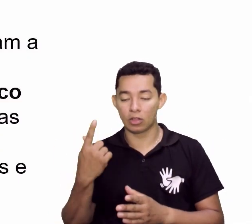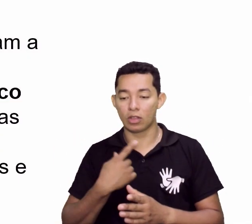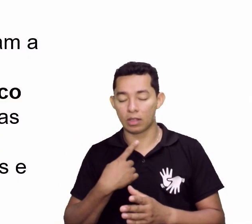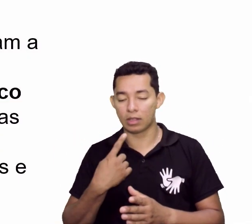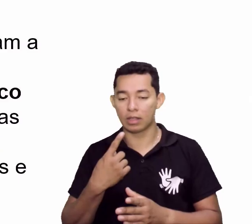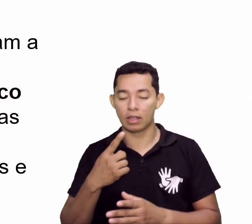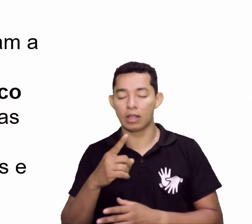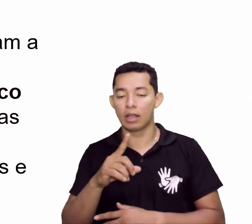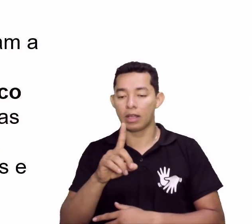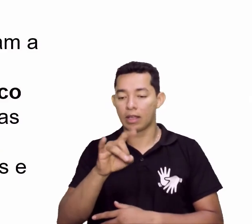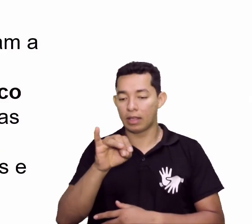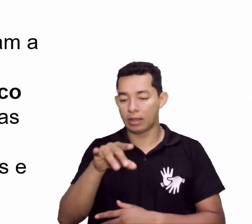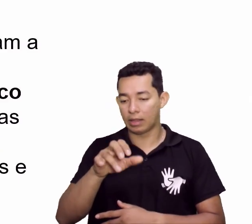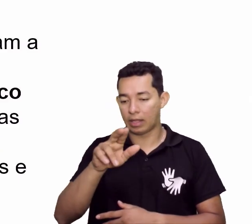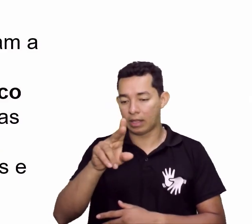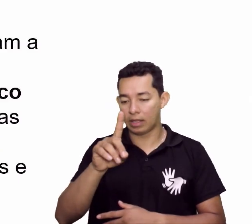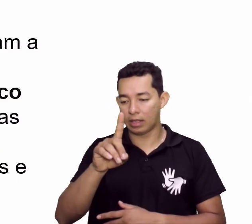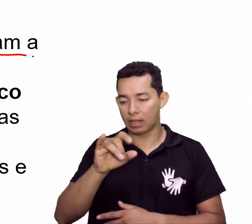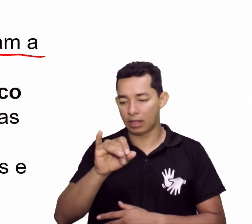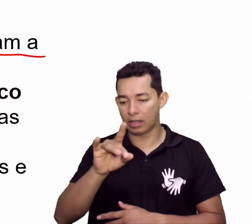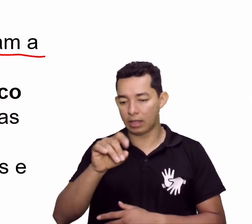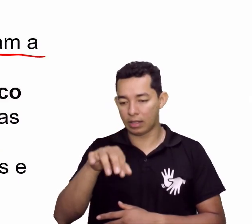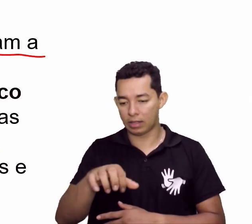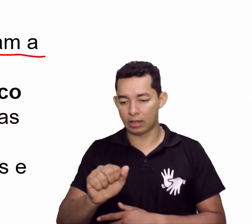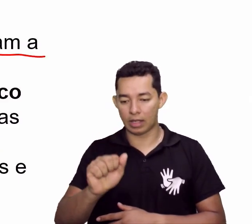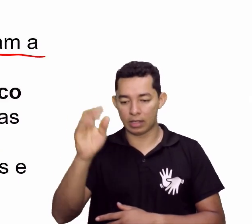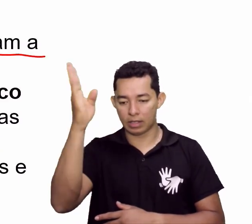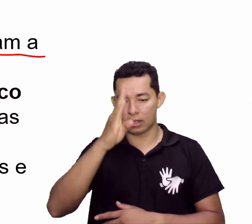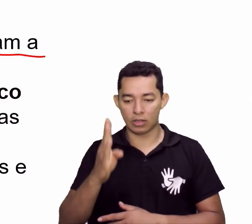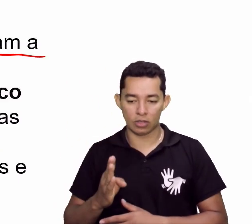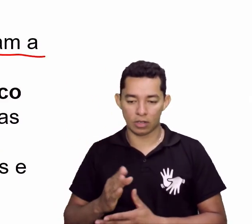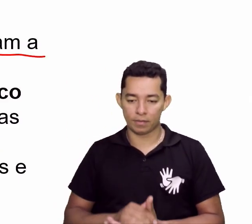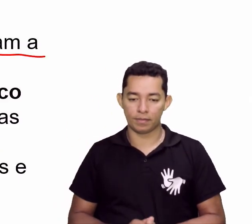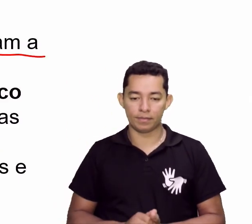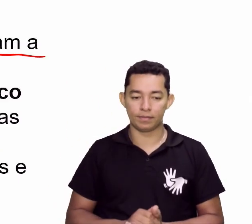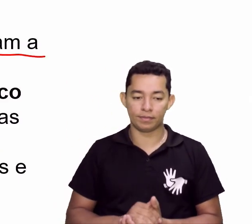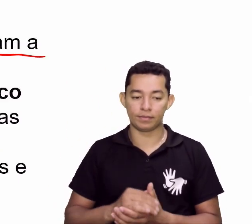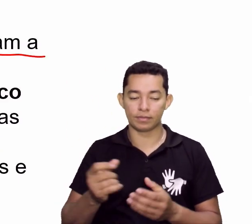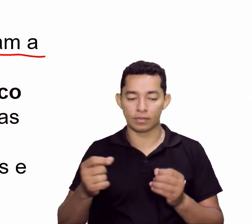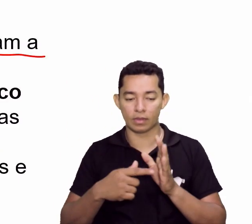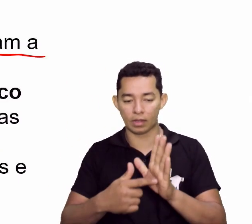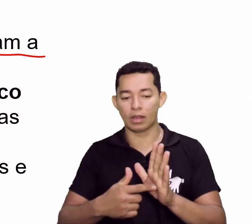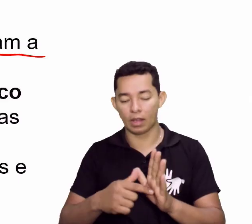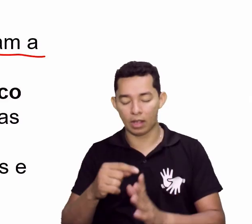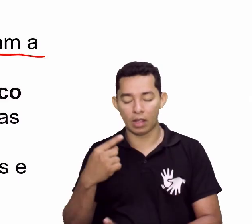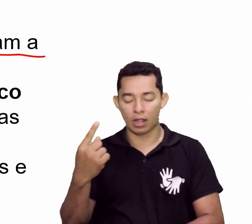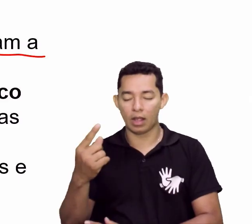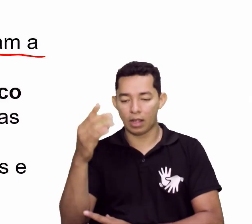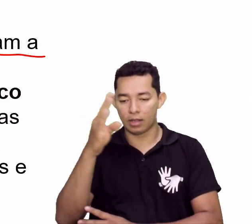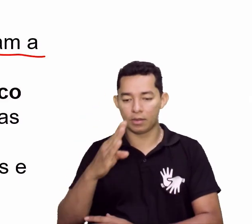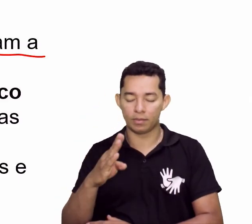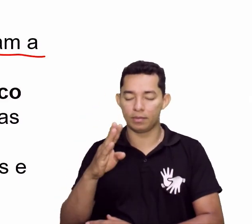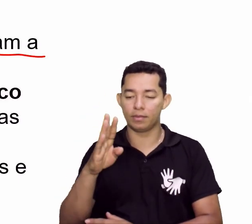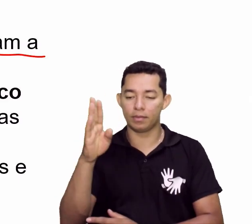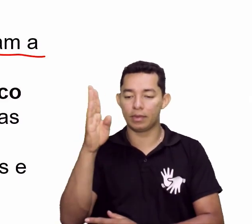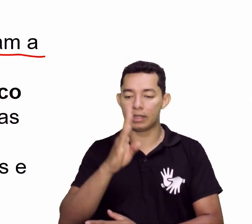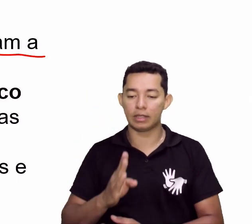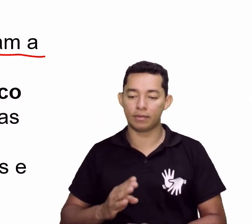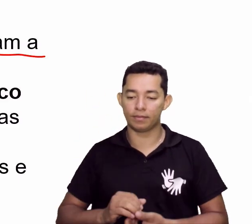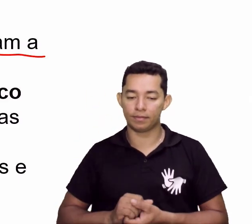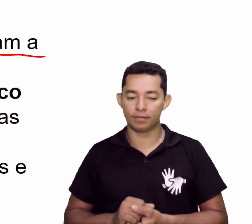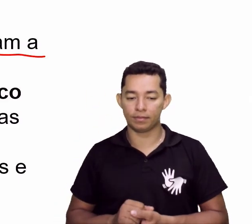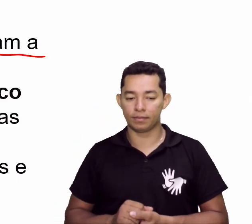representando eventos e figuras que glorificavam a nação brasileira.